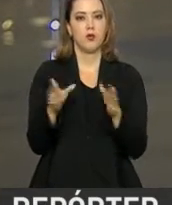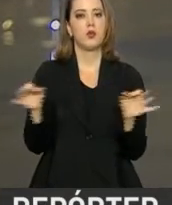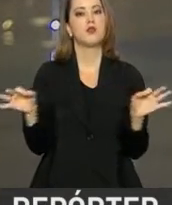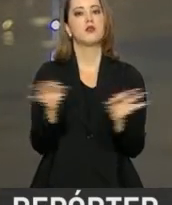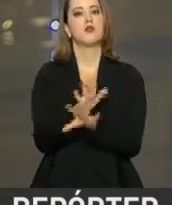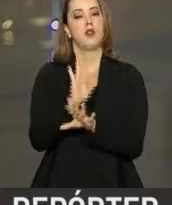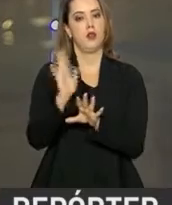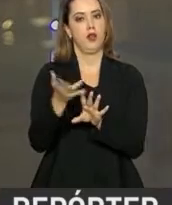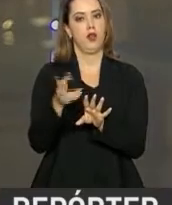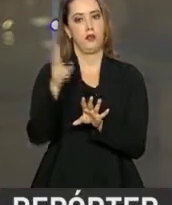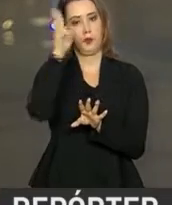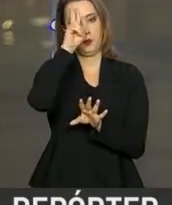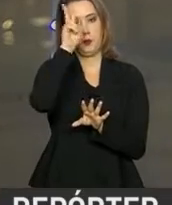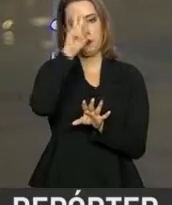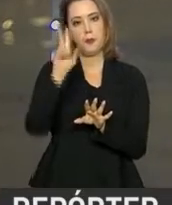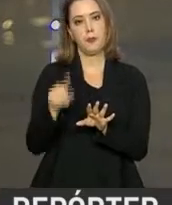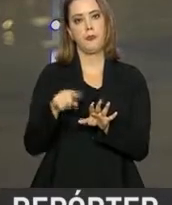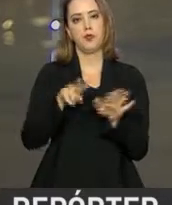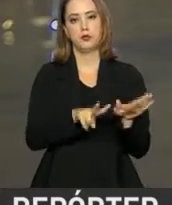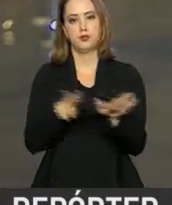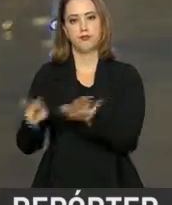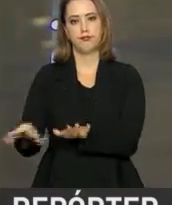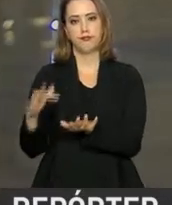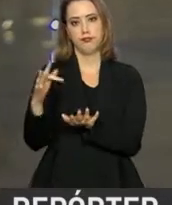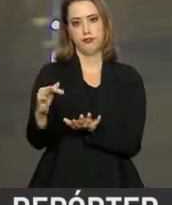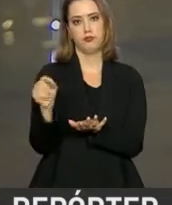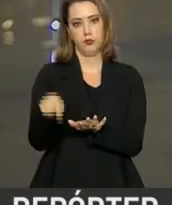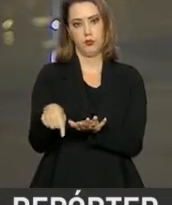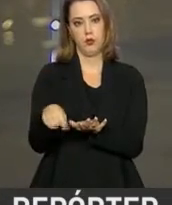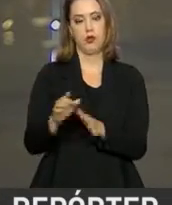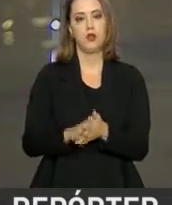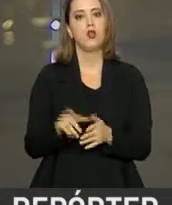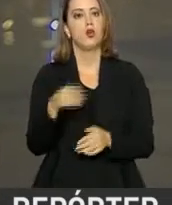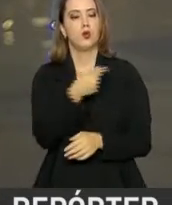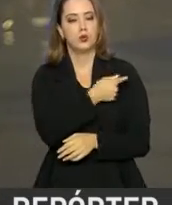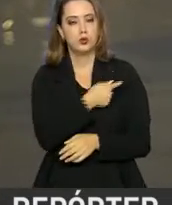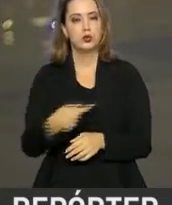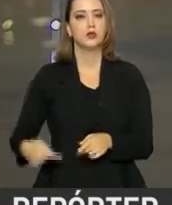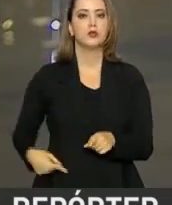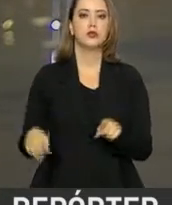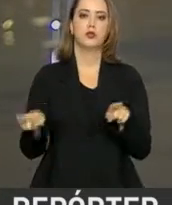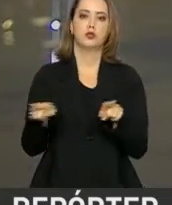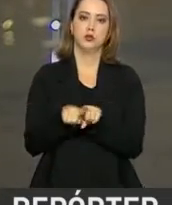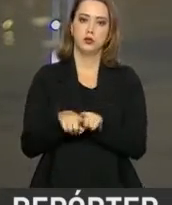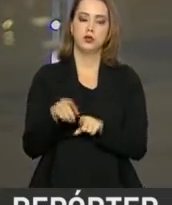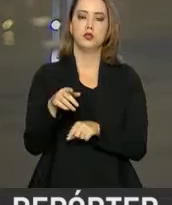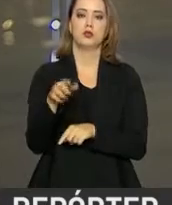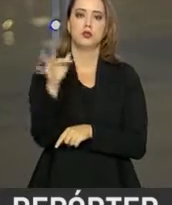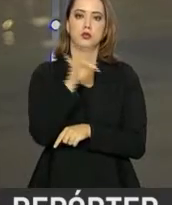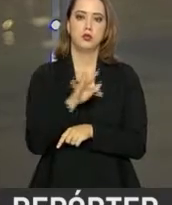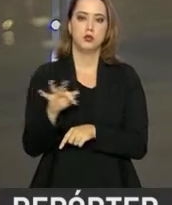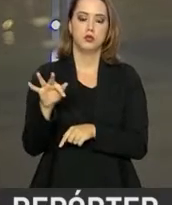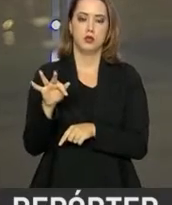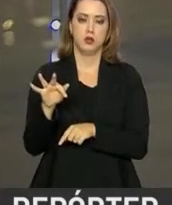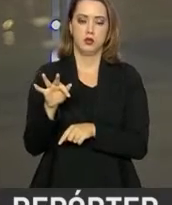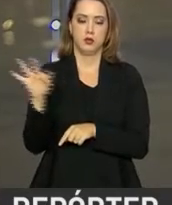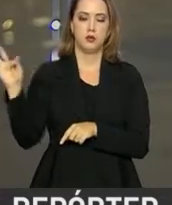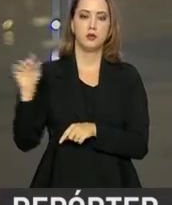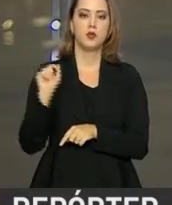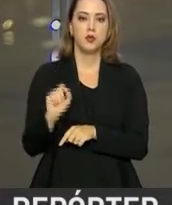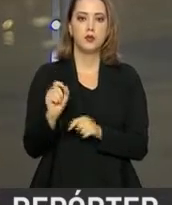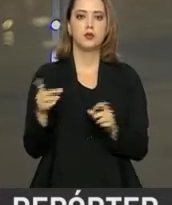que vem 27 de junho para que os governadores ea união chegassem a um acordo em relação à renegociação